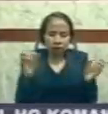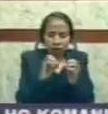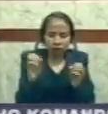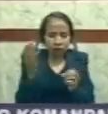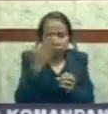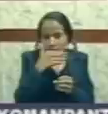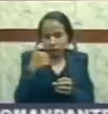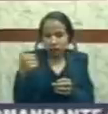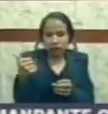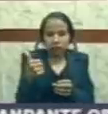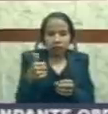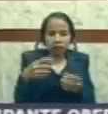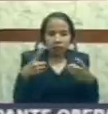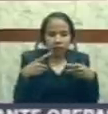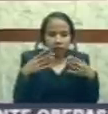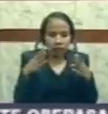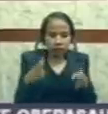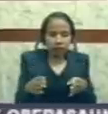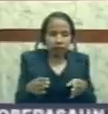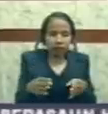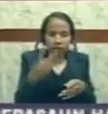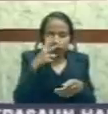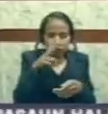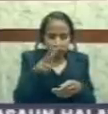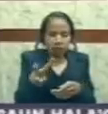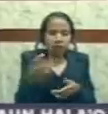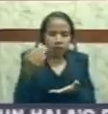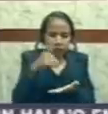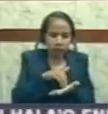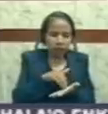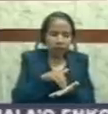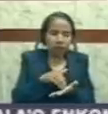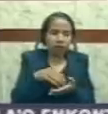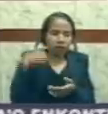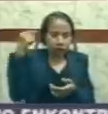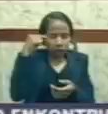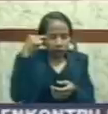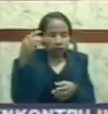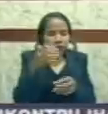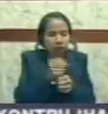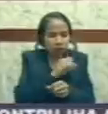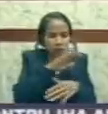furak deputado mak elabora fali se governo simu irene tomak orçamento